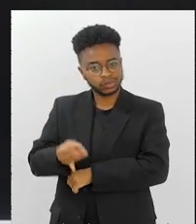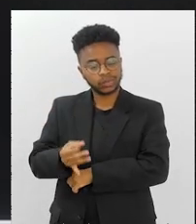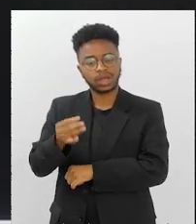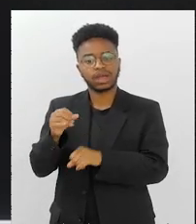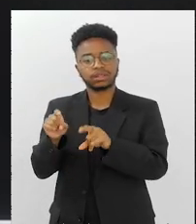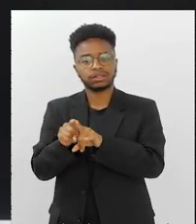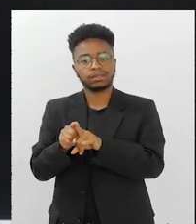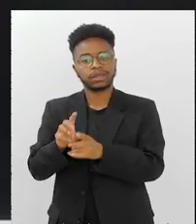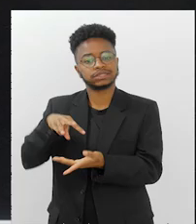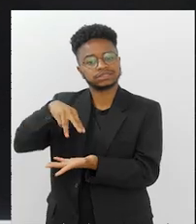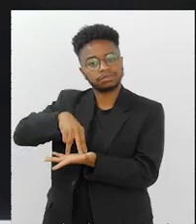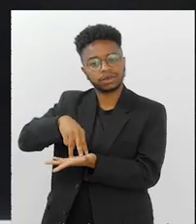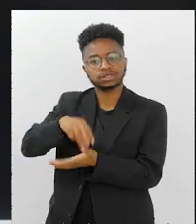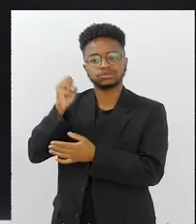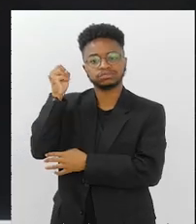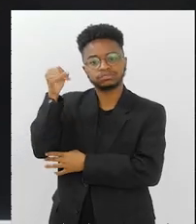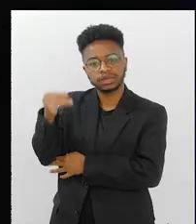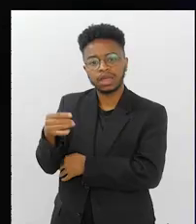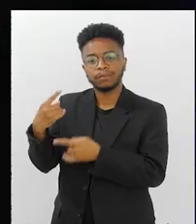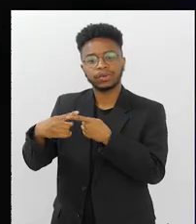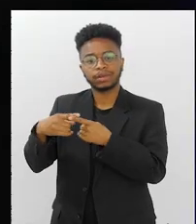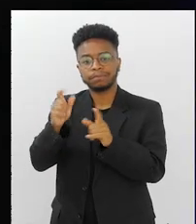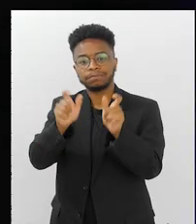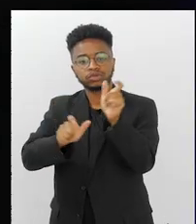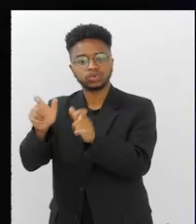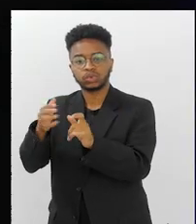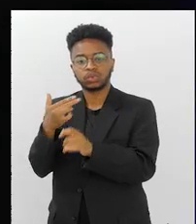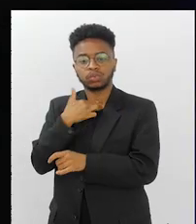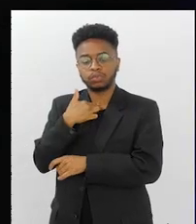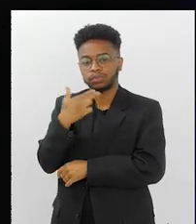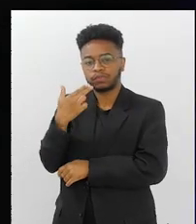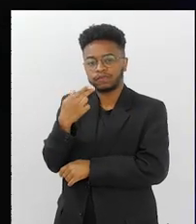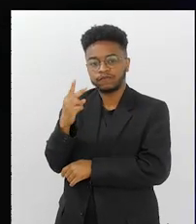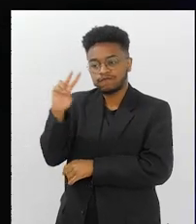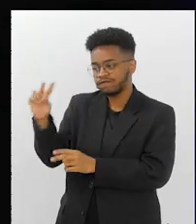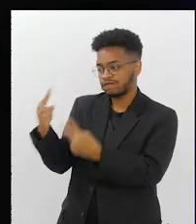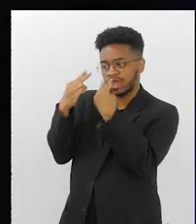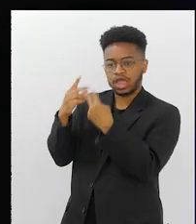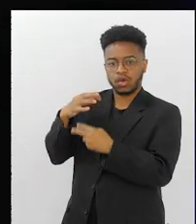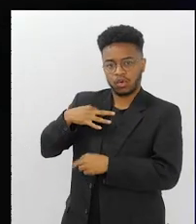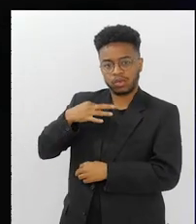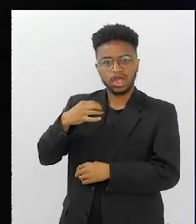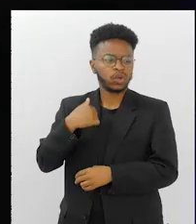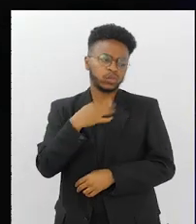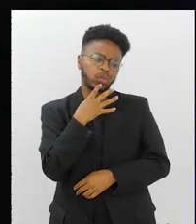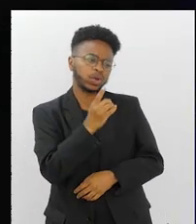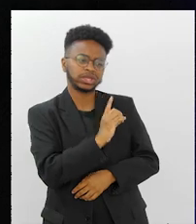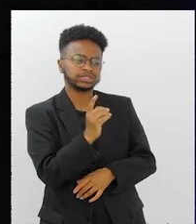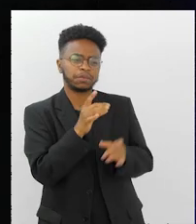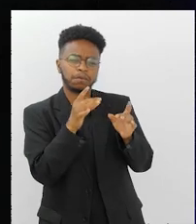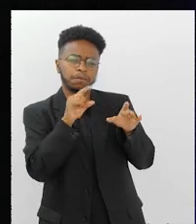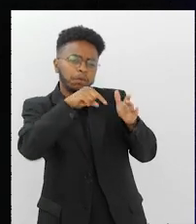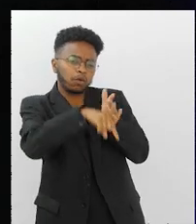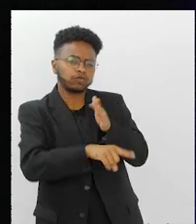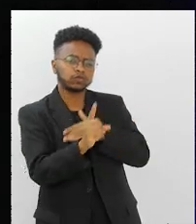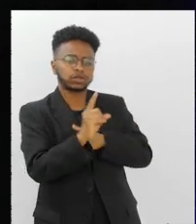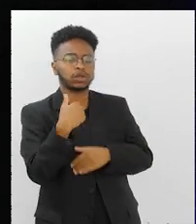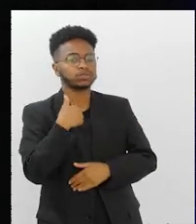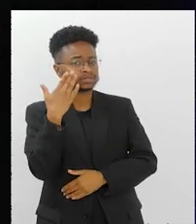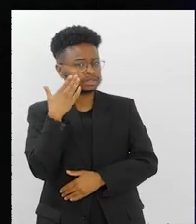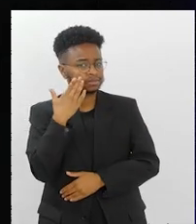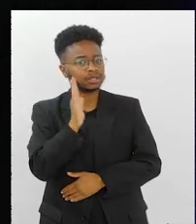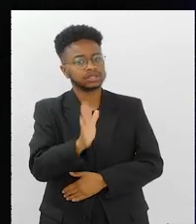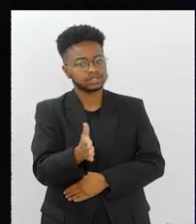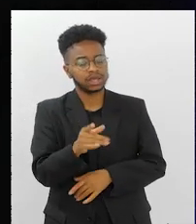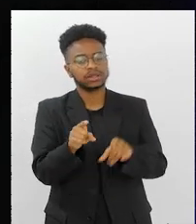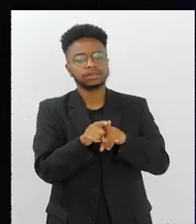madrugada ir para Sapucaí de madrugada para ninguém ver o que o e era universo que eu não conhecia a fundo eu sabia eu via toda